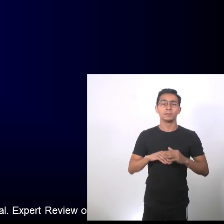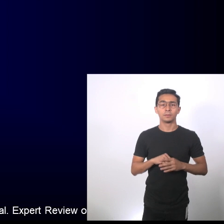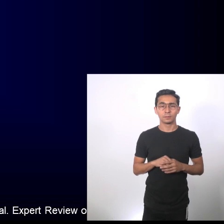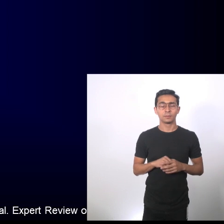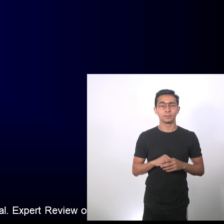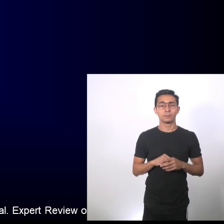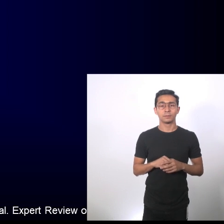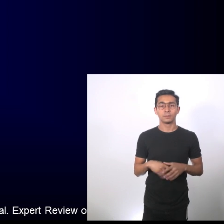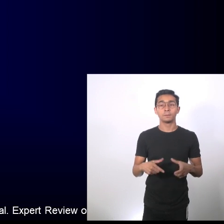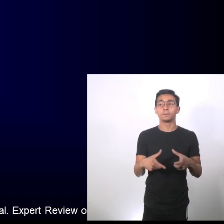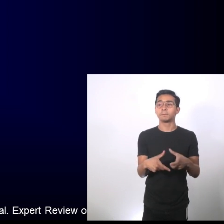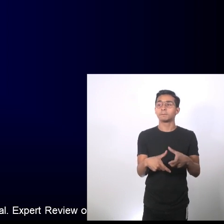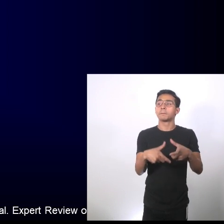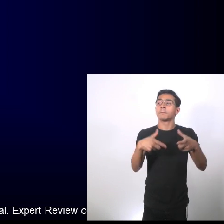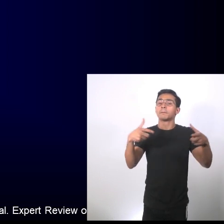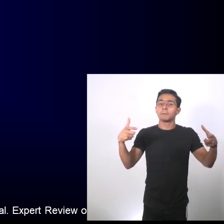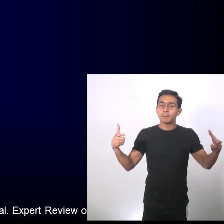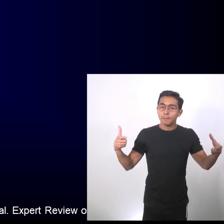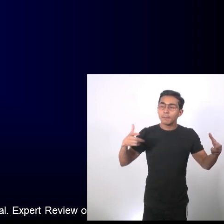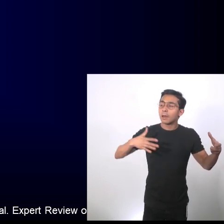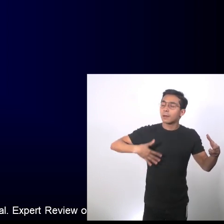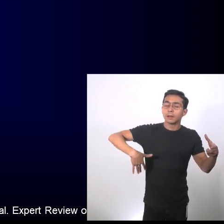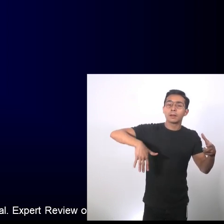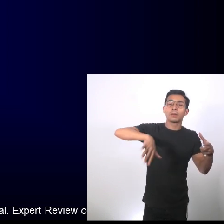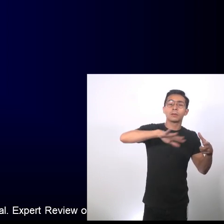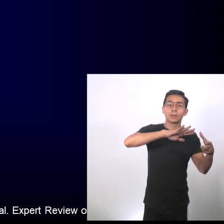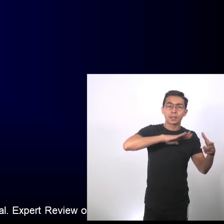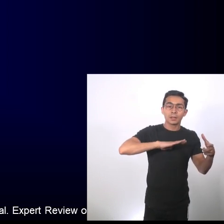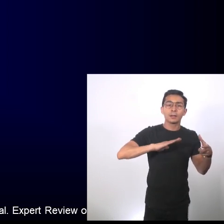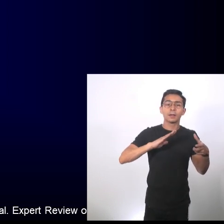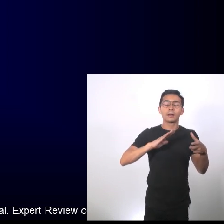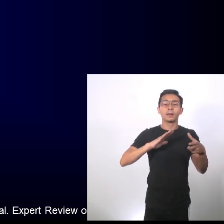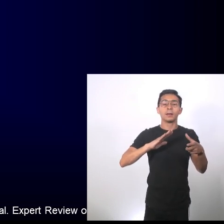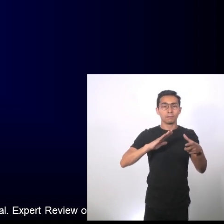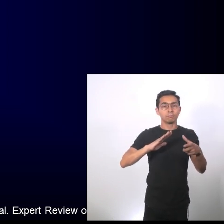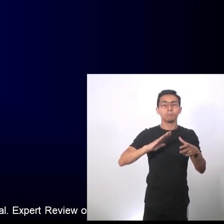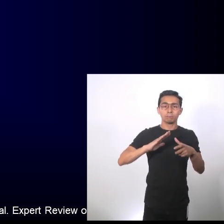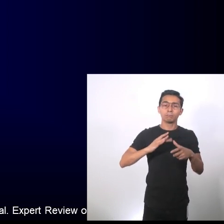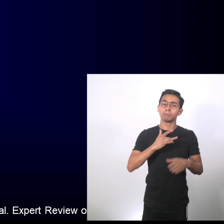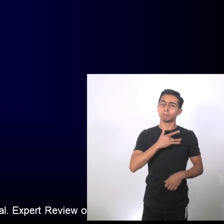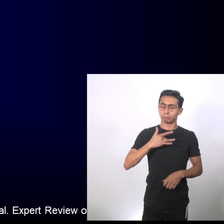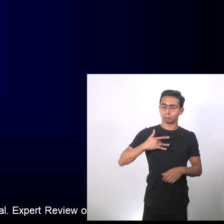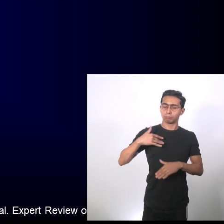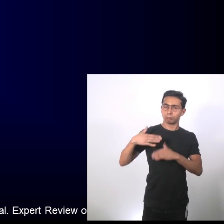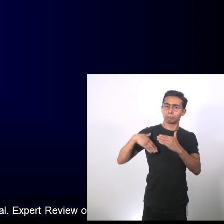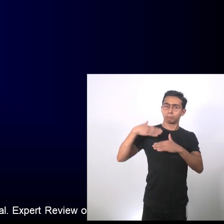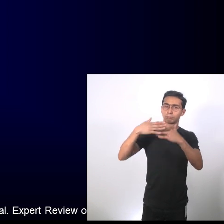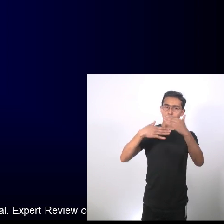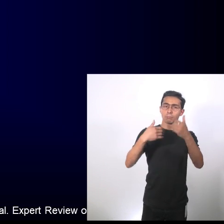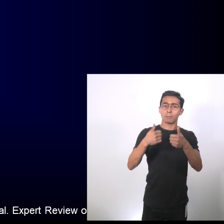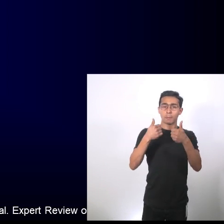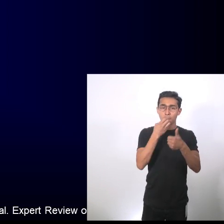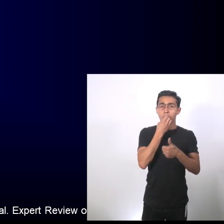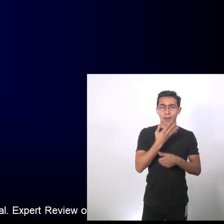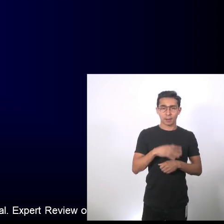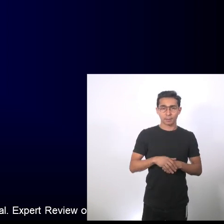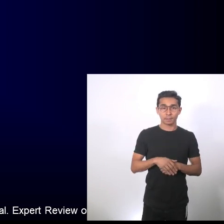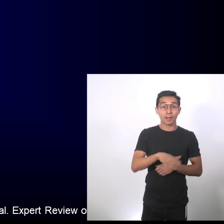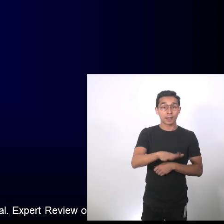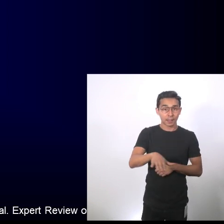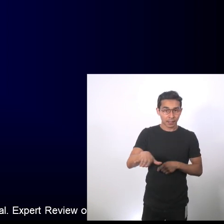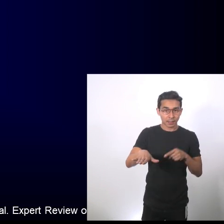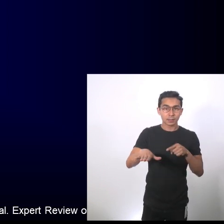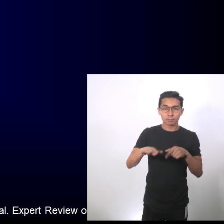forma geral, pelo que a gente tem preliminarmente, têm evoluído bem, né? Essas crianças têm evoluído bem. Entretanto,